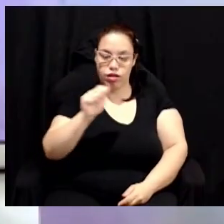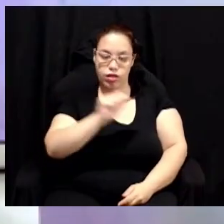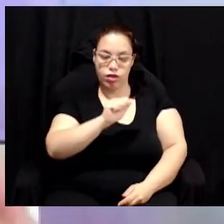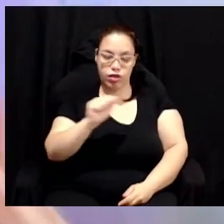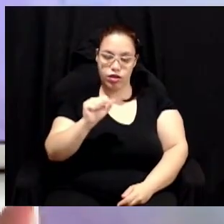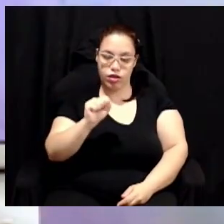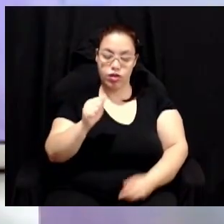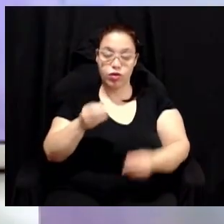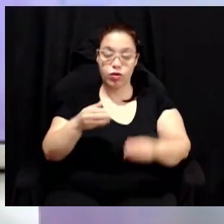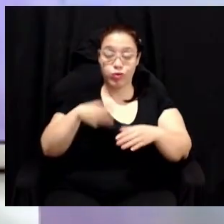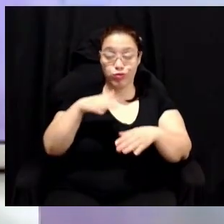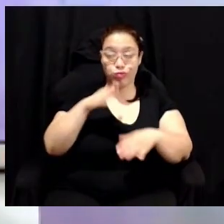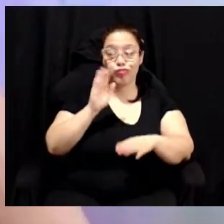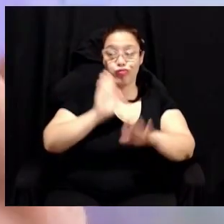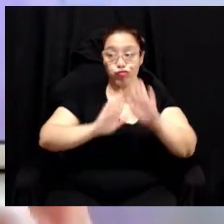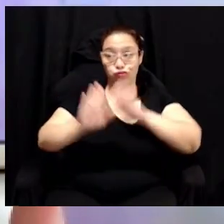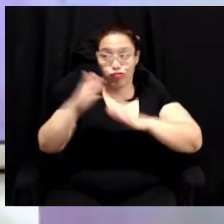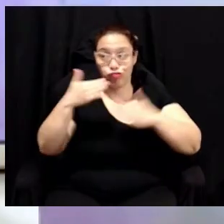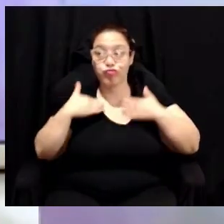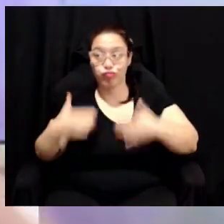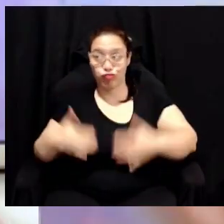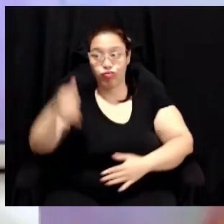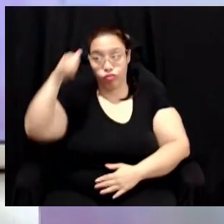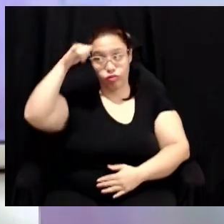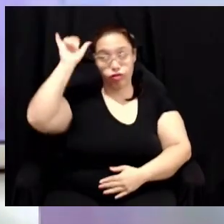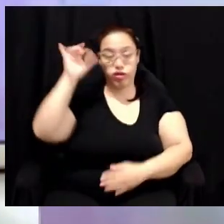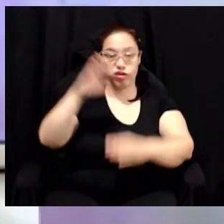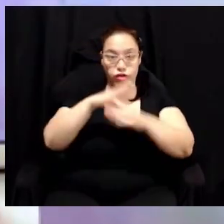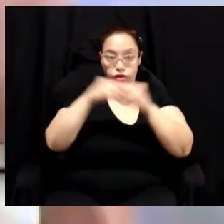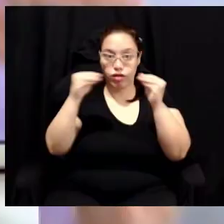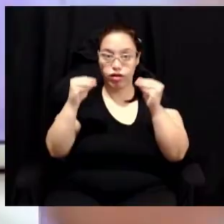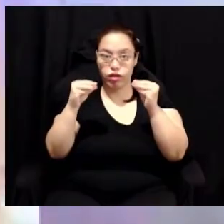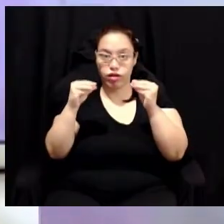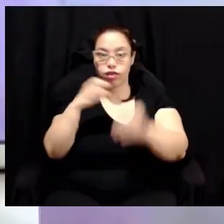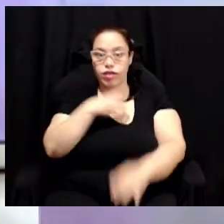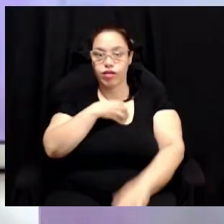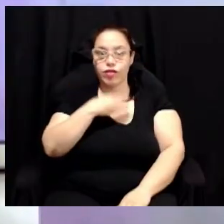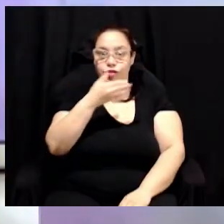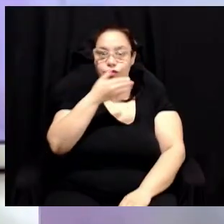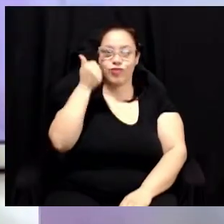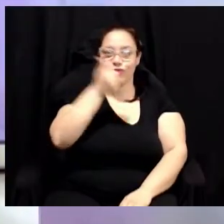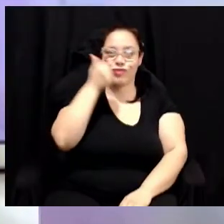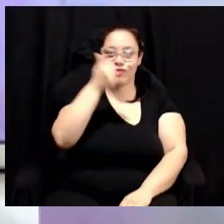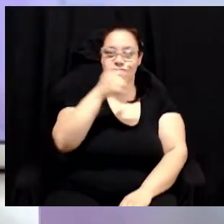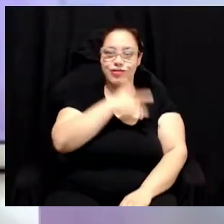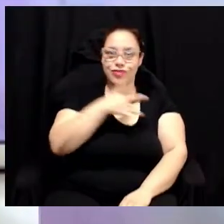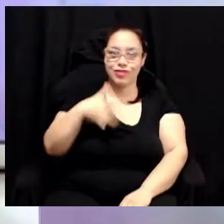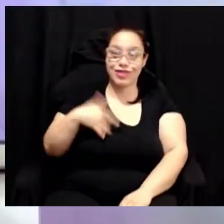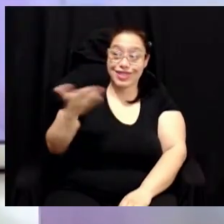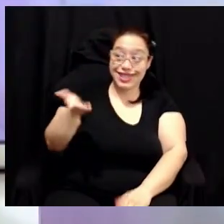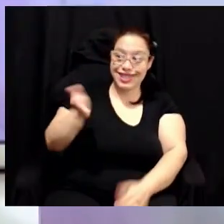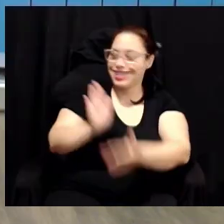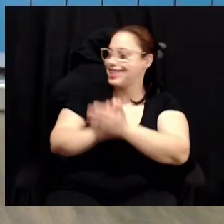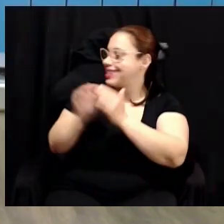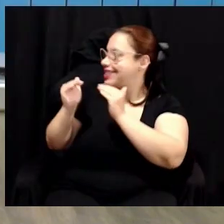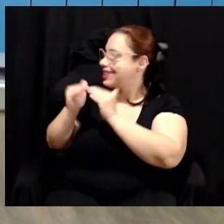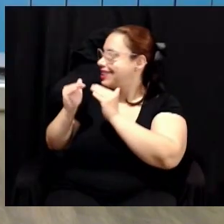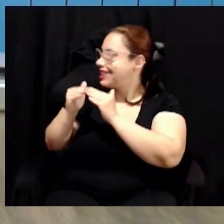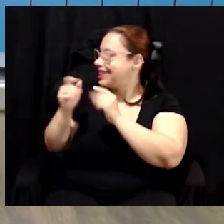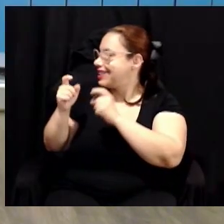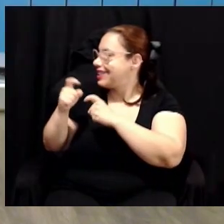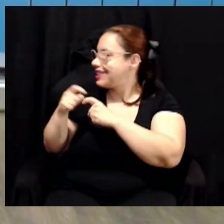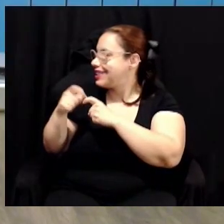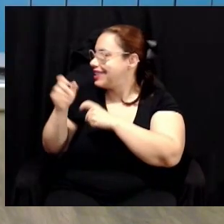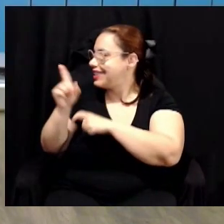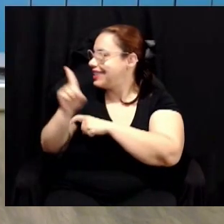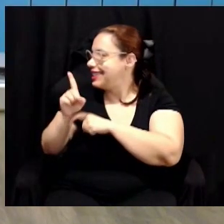como cuidar da imunidade e prevenir ou curar esses sintomas, melhor é a nossa qualidade de vida, não é mesmo? Com certeza, doutora. Vamos